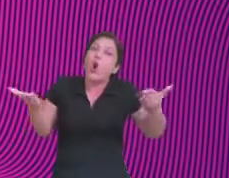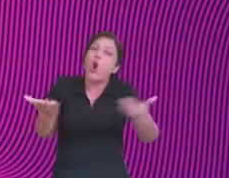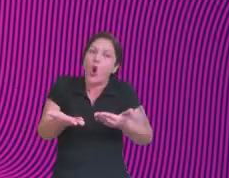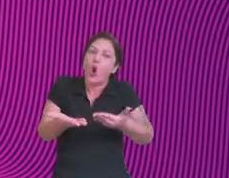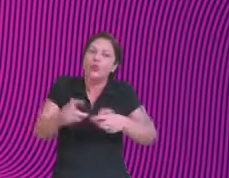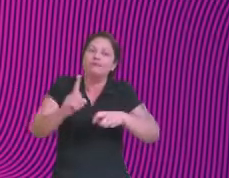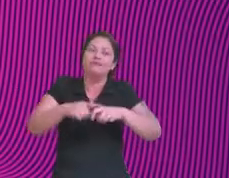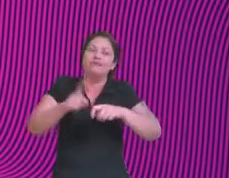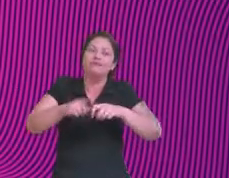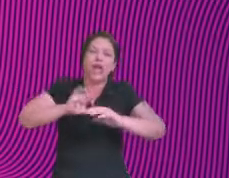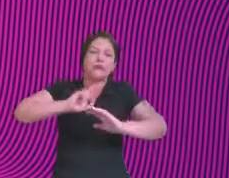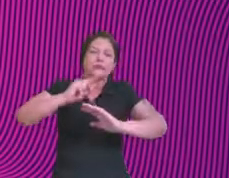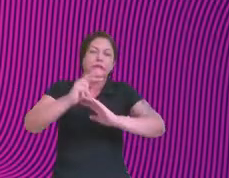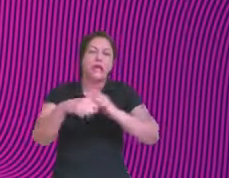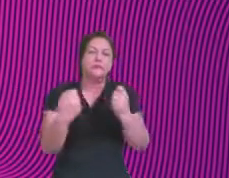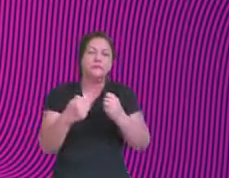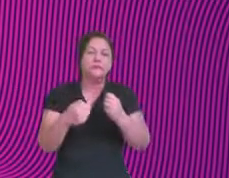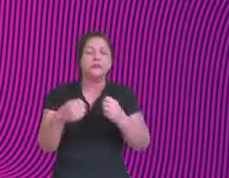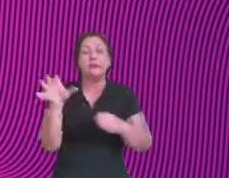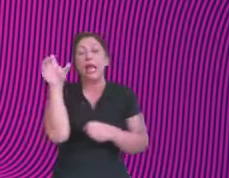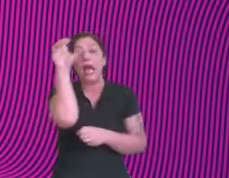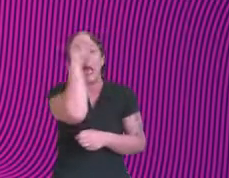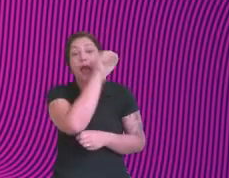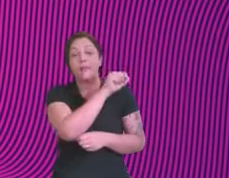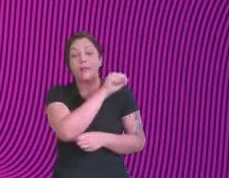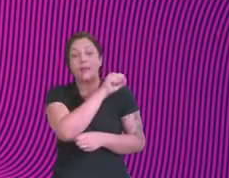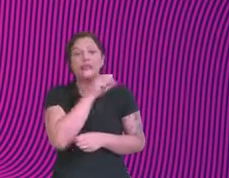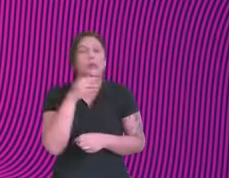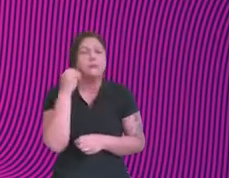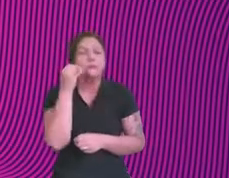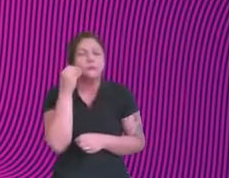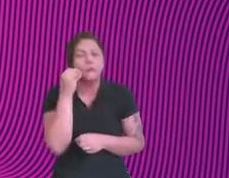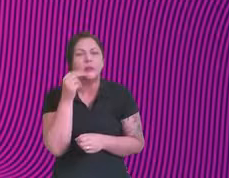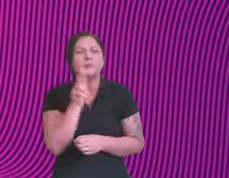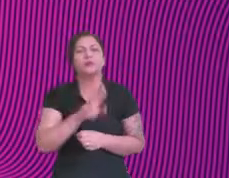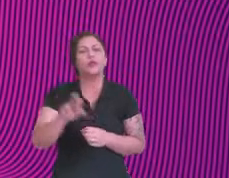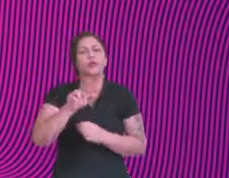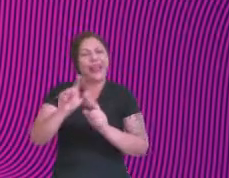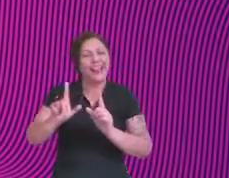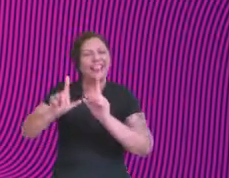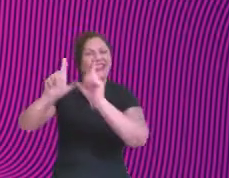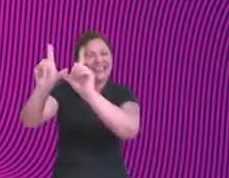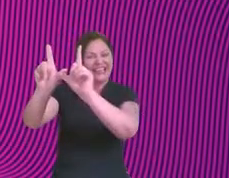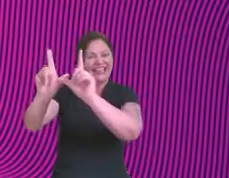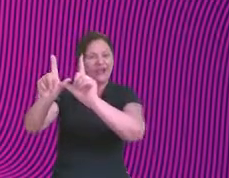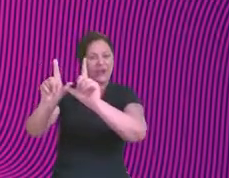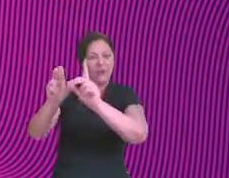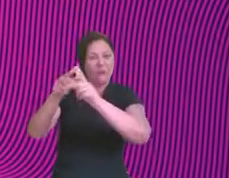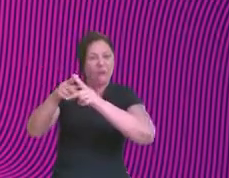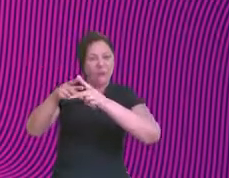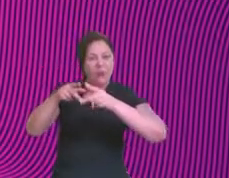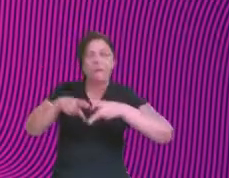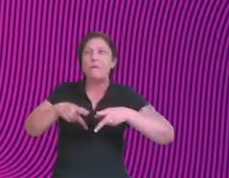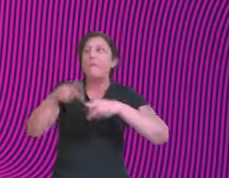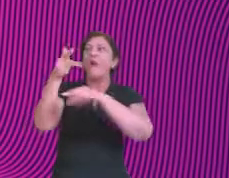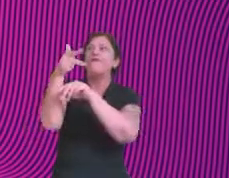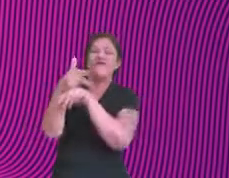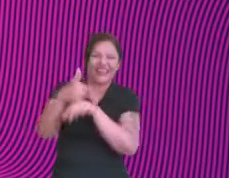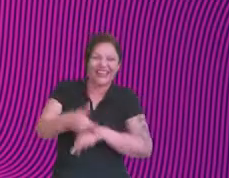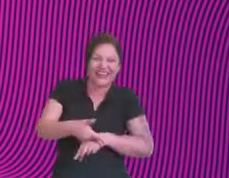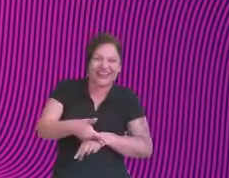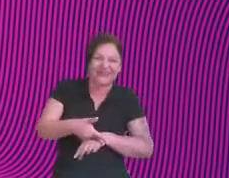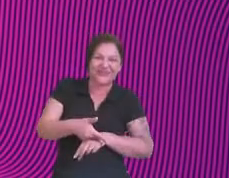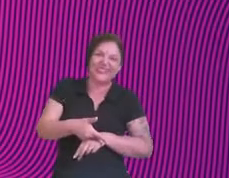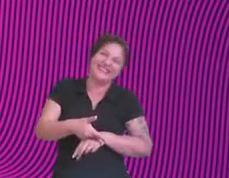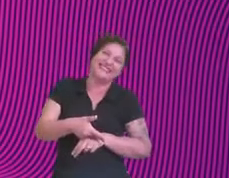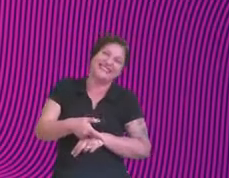você consegue manter a temperatura, né, de uma maneira mais homogênea, você não perde, né, o